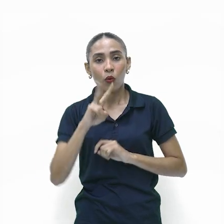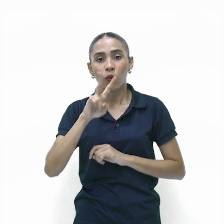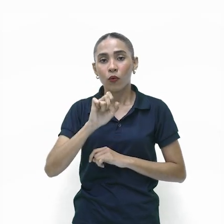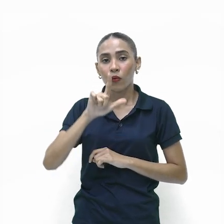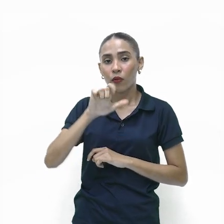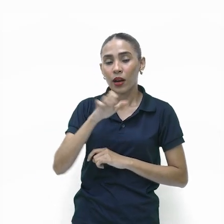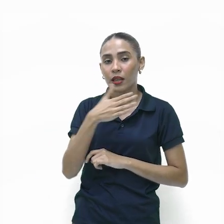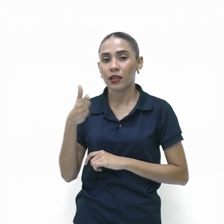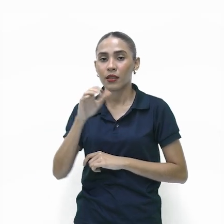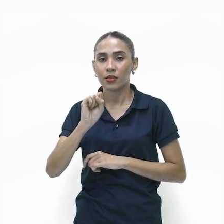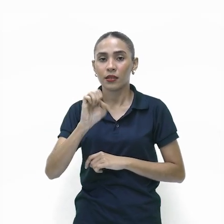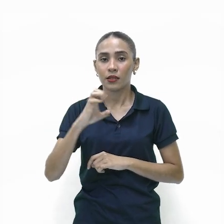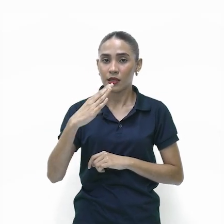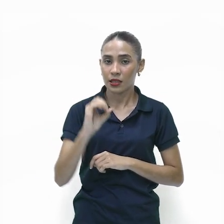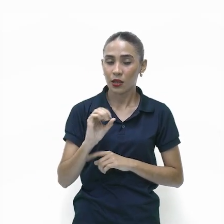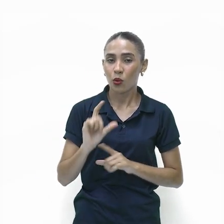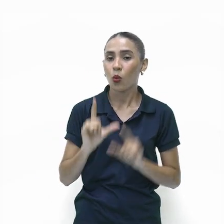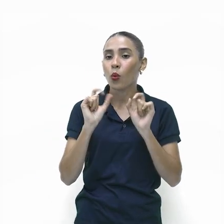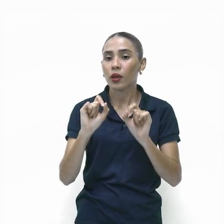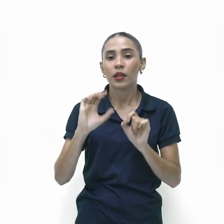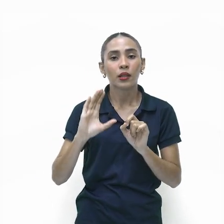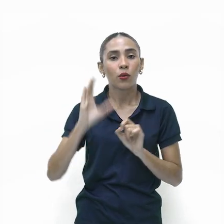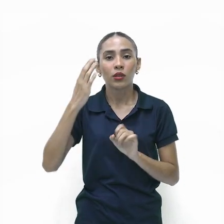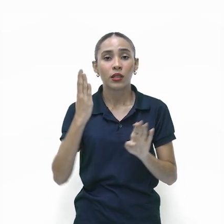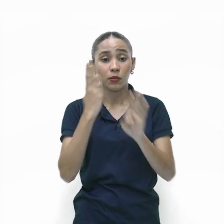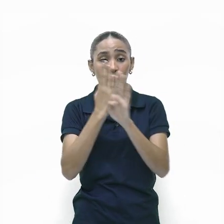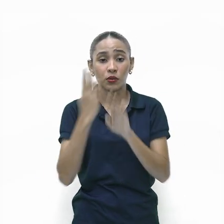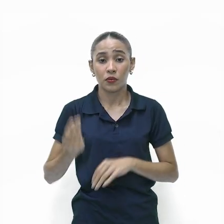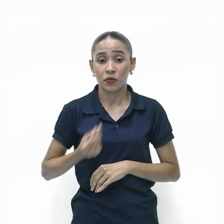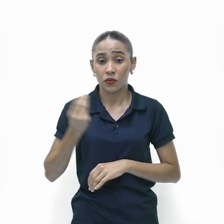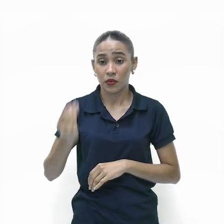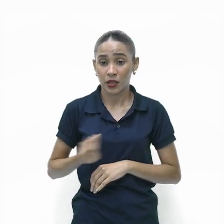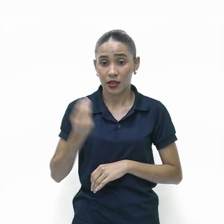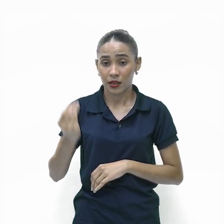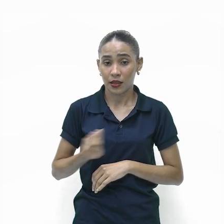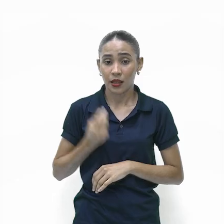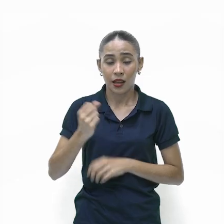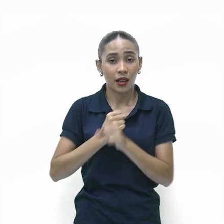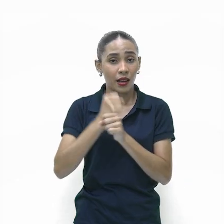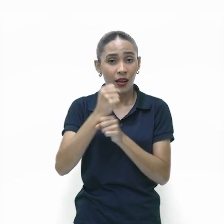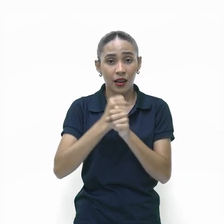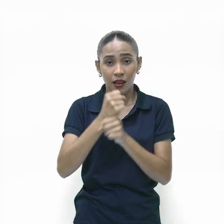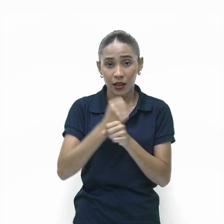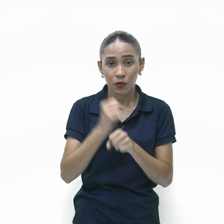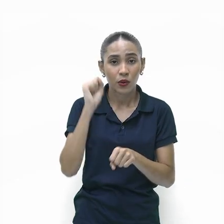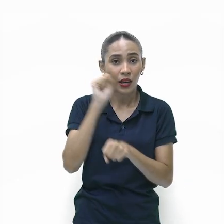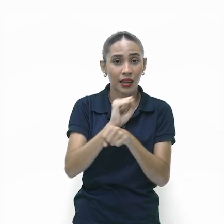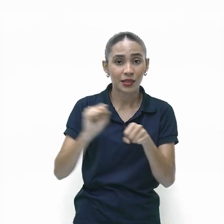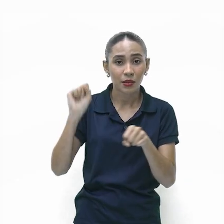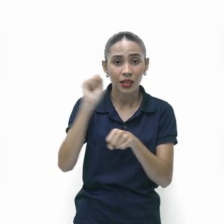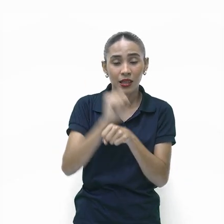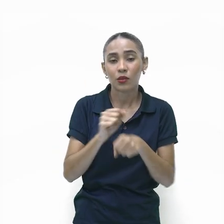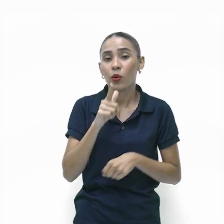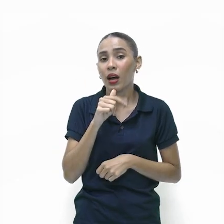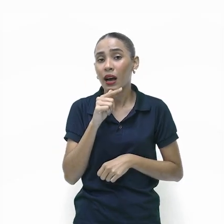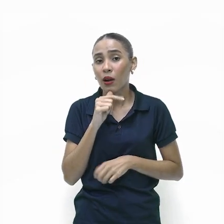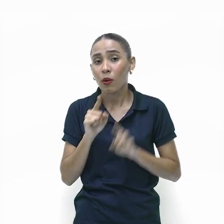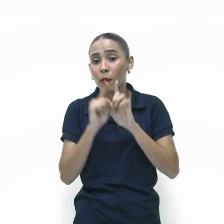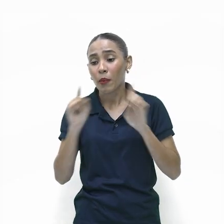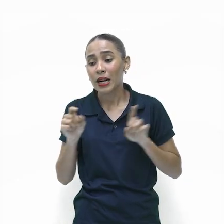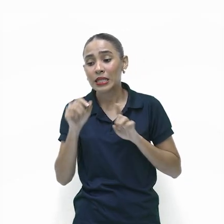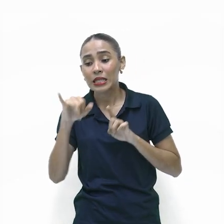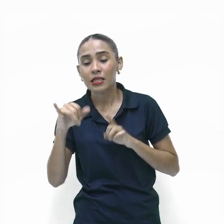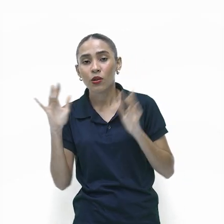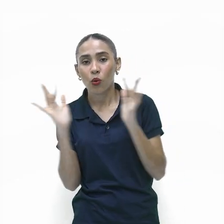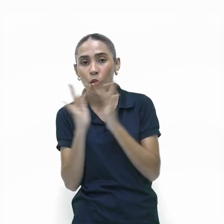Seco, presente na Antártida. O que encontramos aí? Encontramos vida que dorme anos esperando água, mas